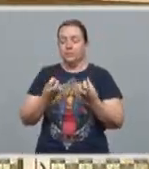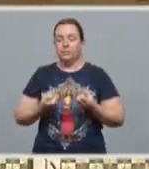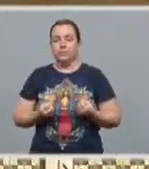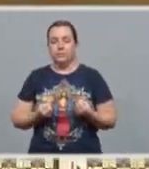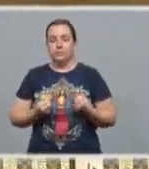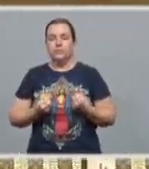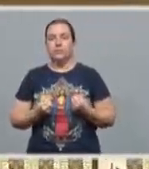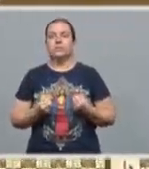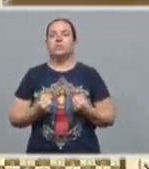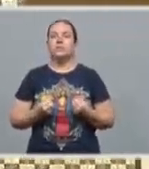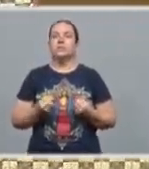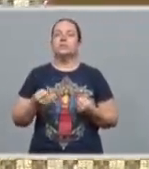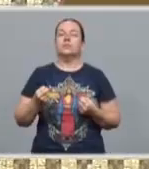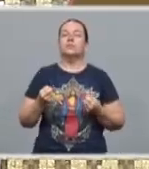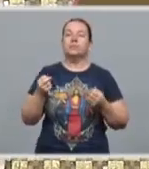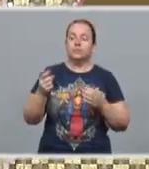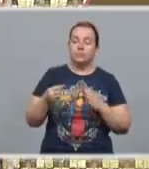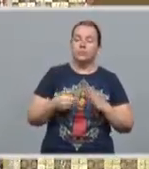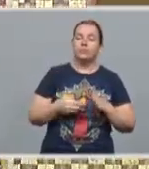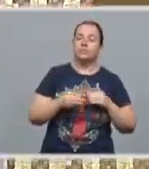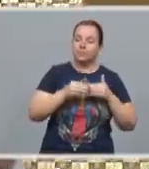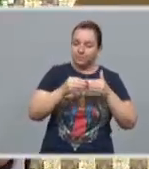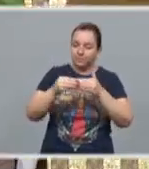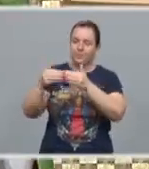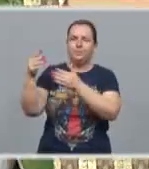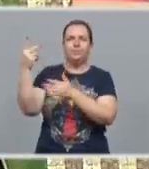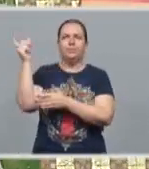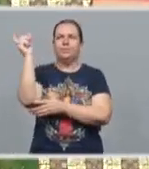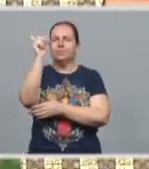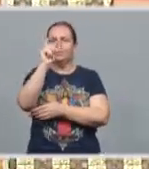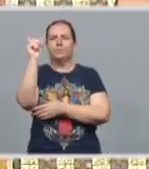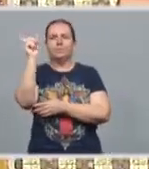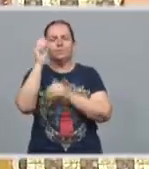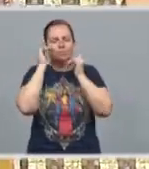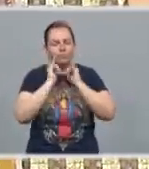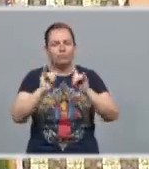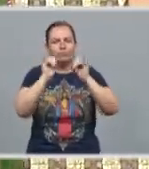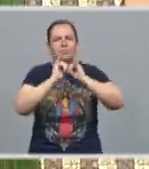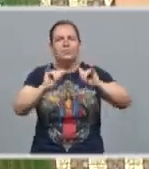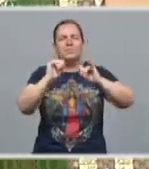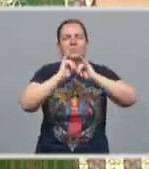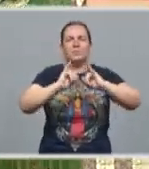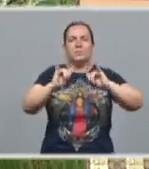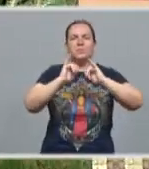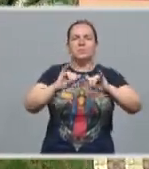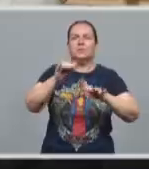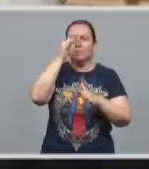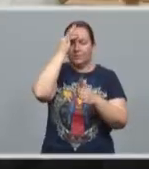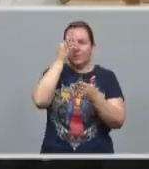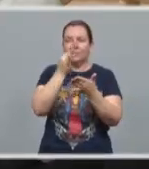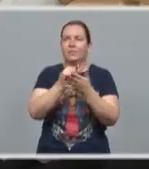acolhedor e levar tua palavra, seca na